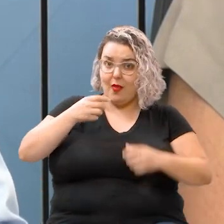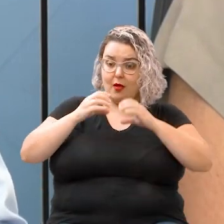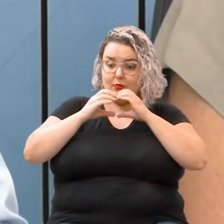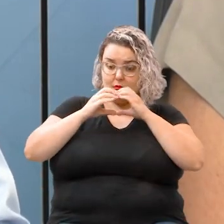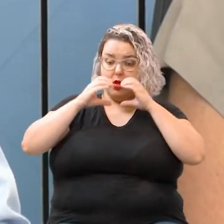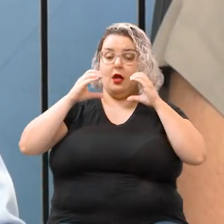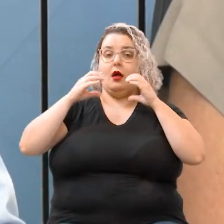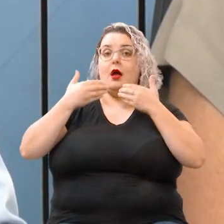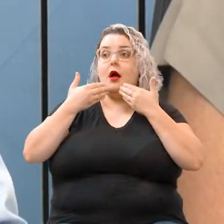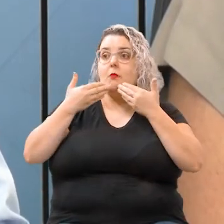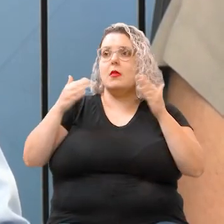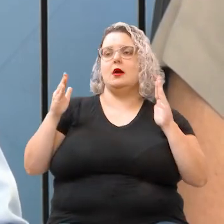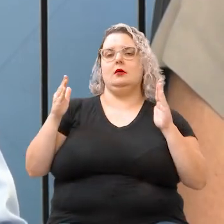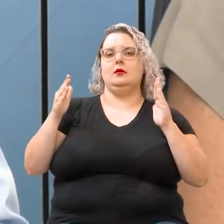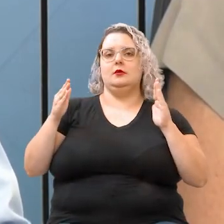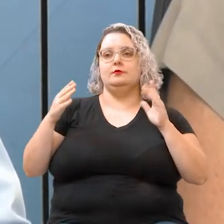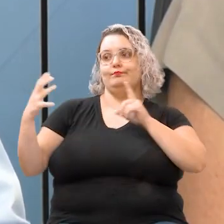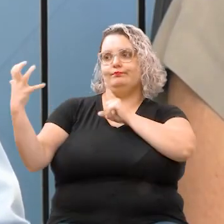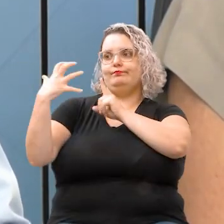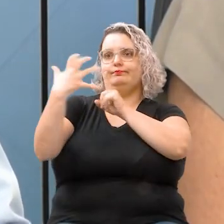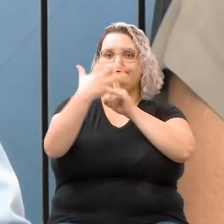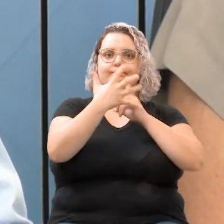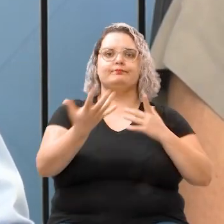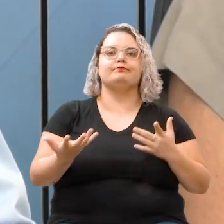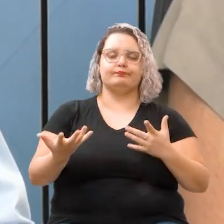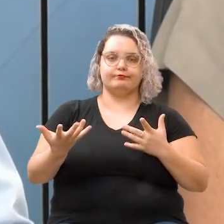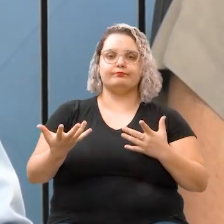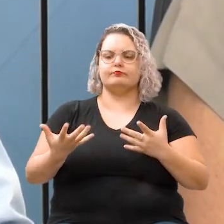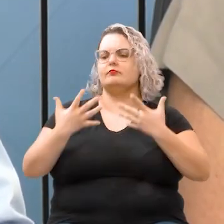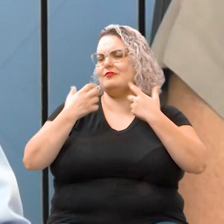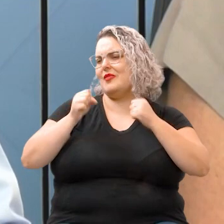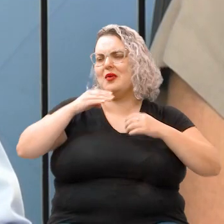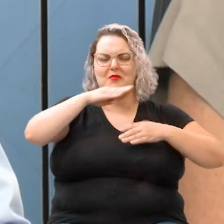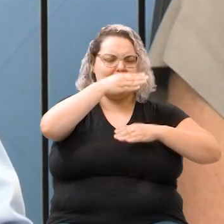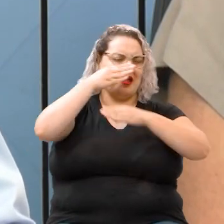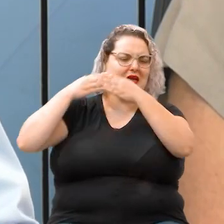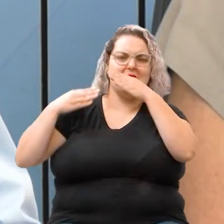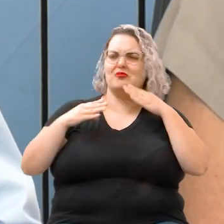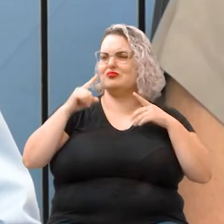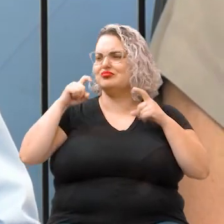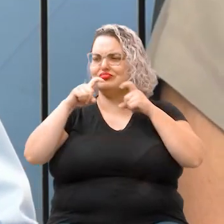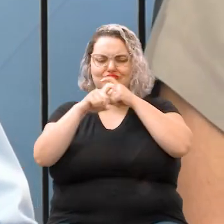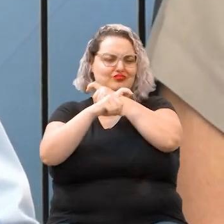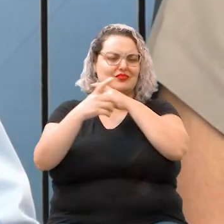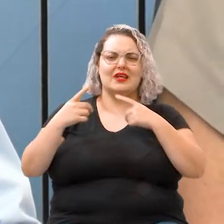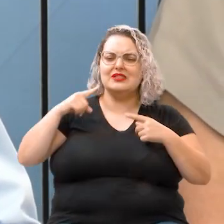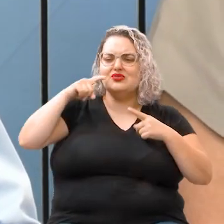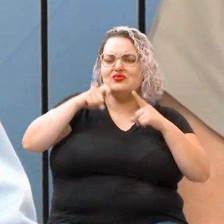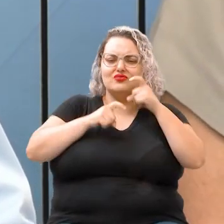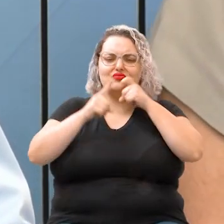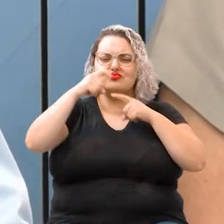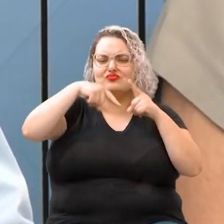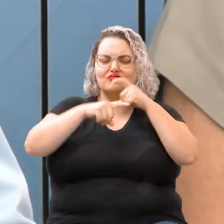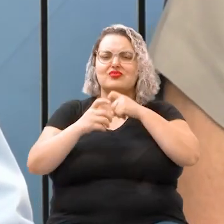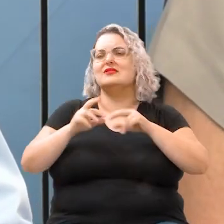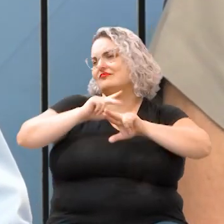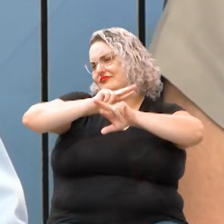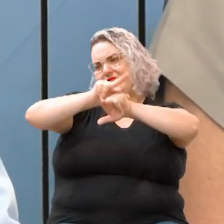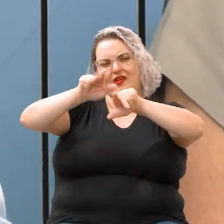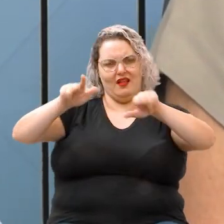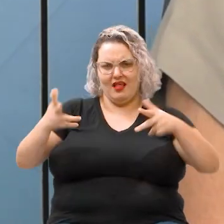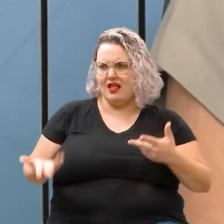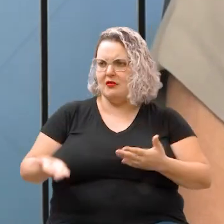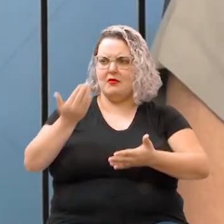cavidade aberta, né, para o meio ambiente. Então, sujeita aí a receber bactérias, micro-organismos das mais diversas,